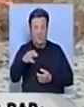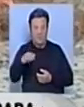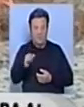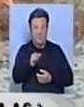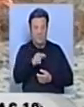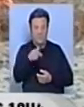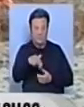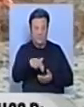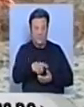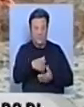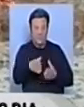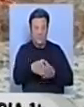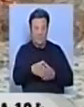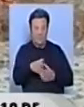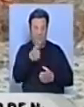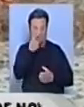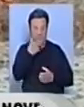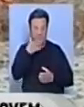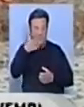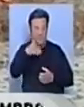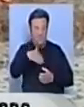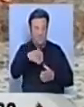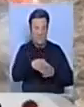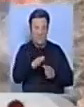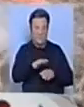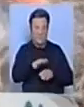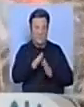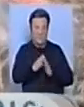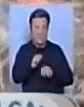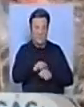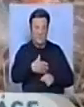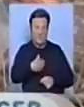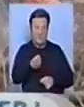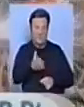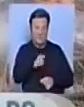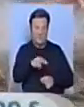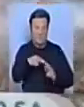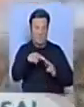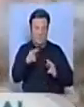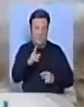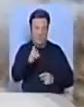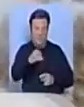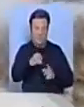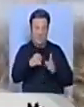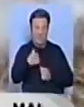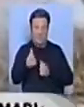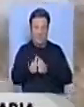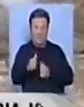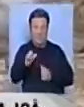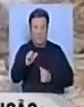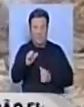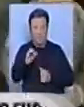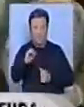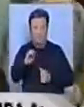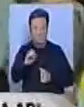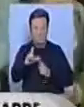pertence, está aqui com o grupo de idosos da Santa Casa da Misericórdia de Ponte Lima. Comigo tenho também o Gonçalo. O